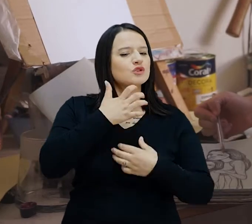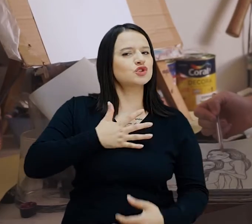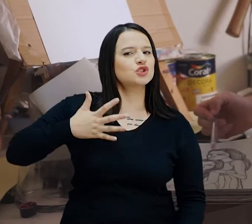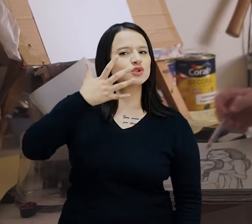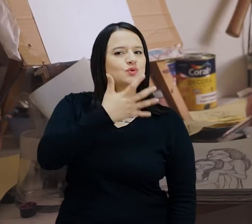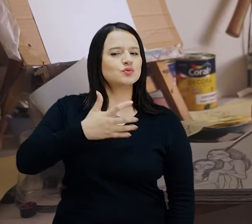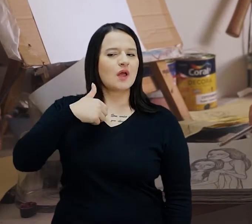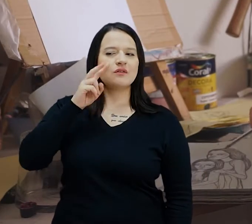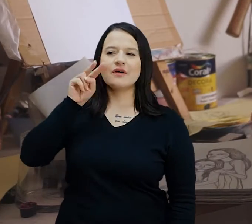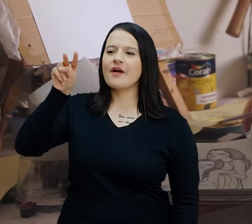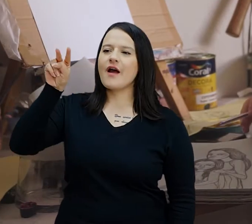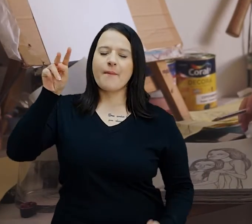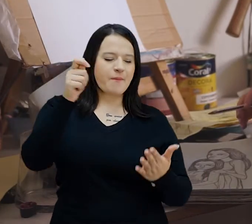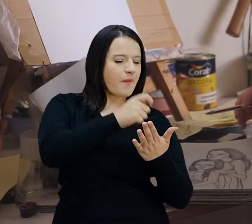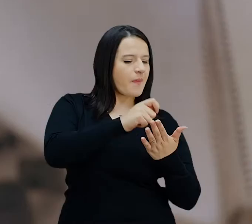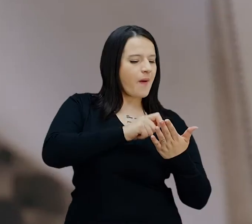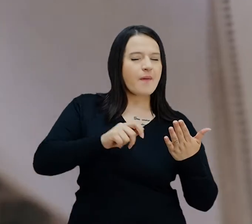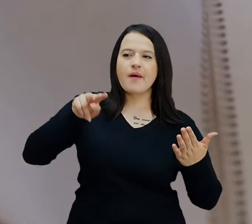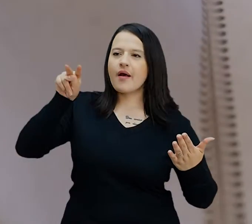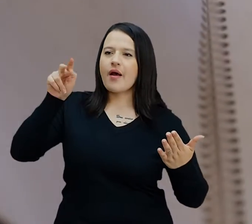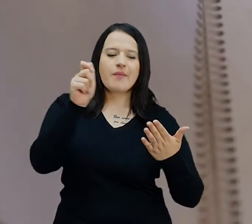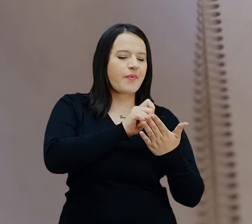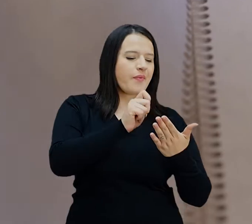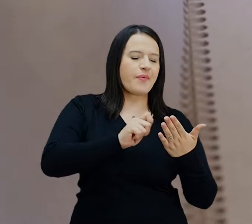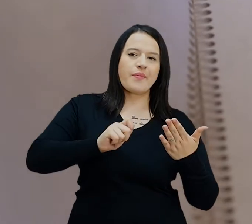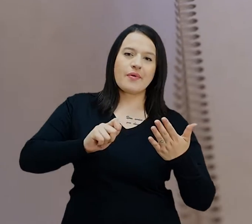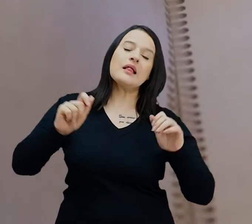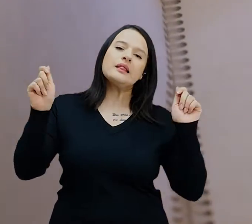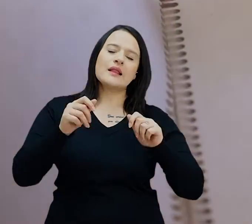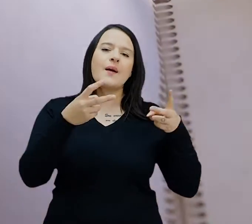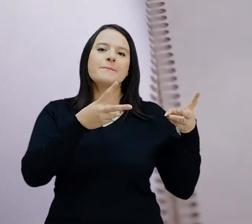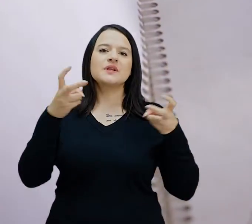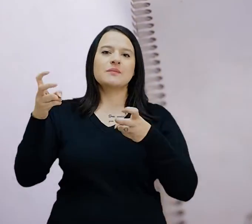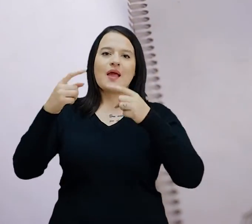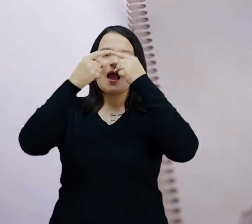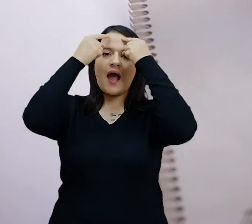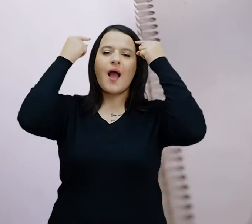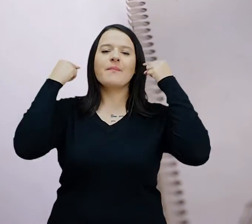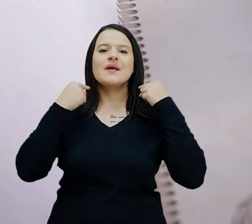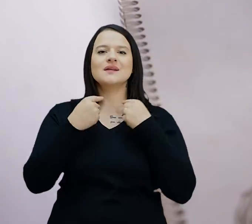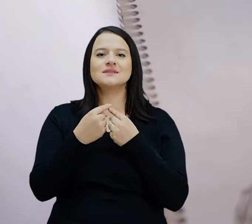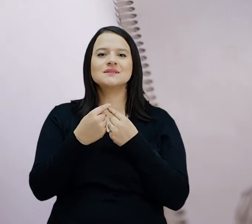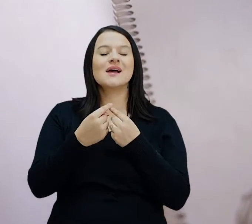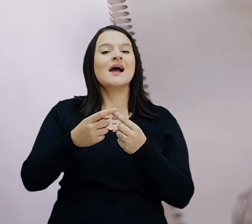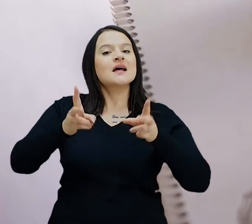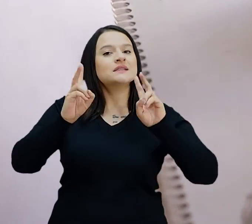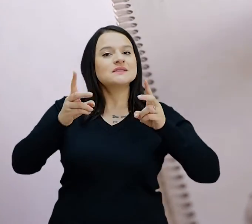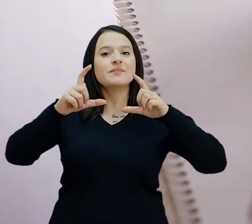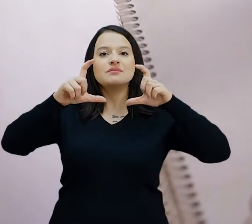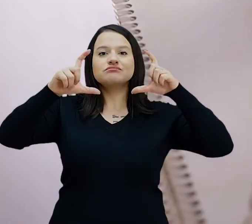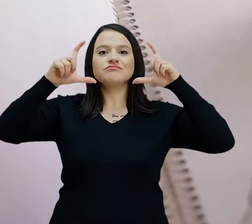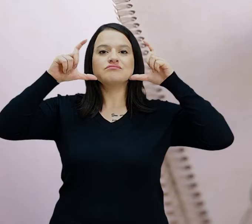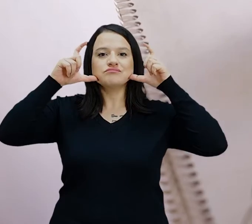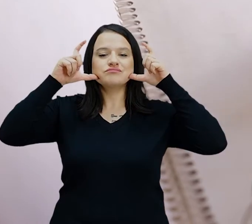desenhando no meu estilo de acordo com o que eu estava vendo. Aqui a gente pode perceber que as cabeças,